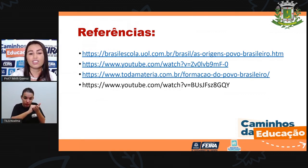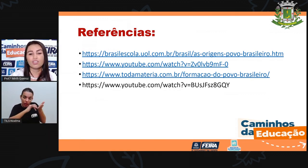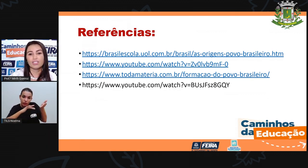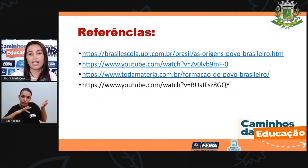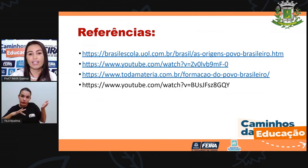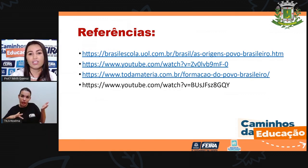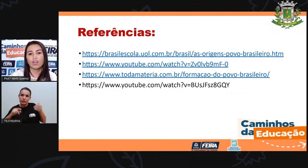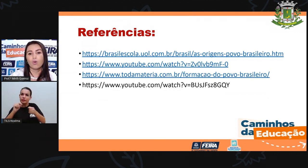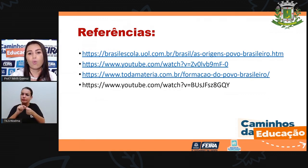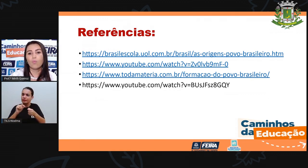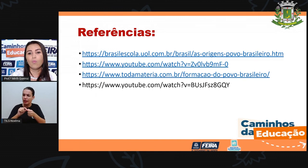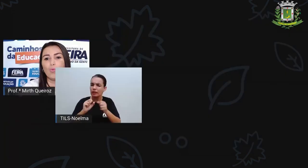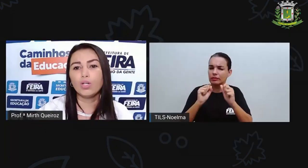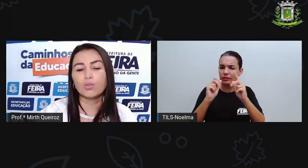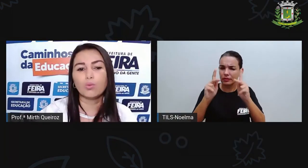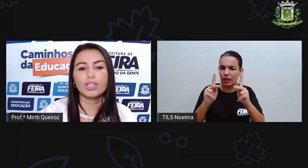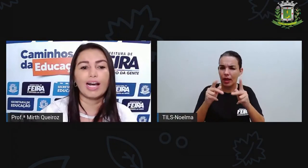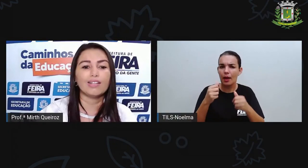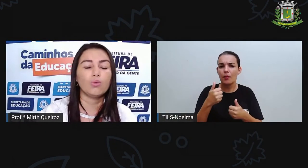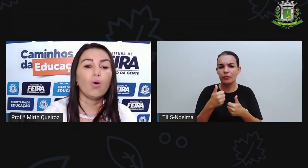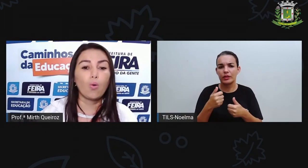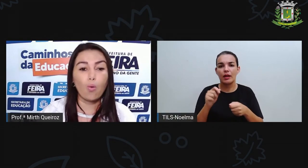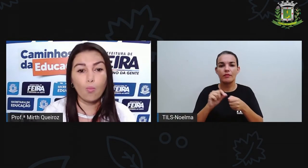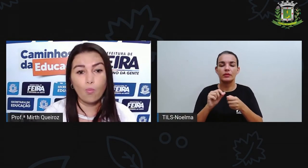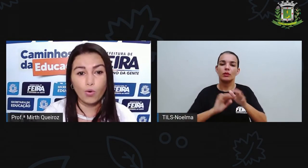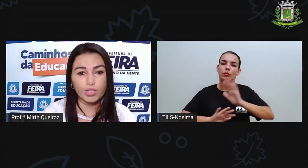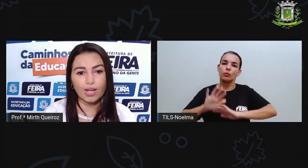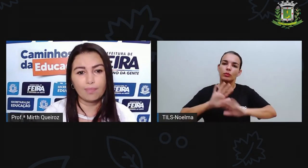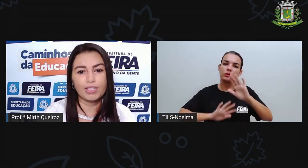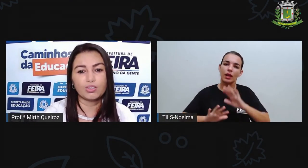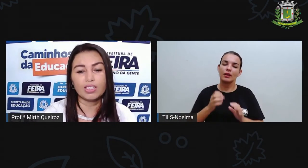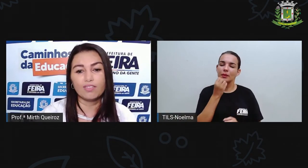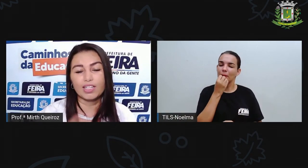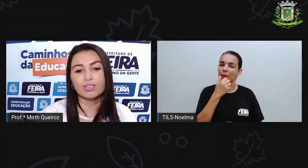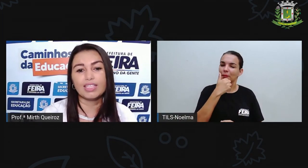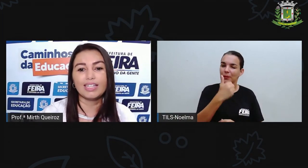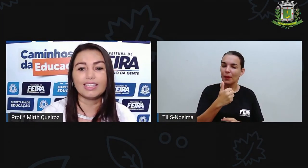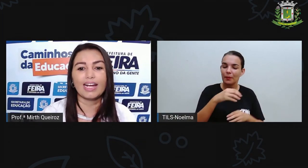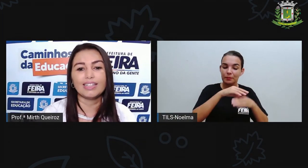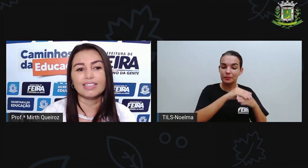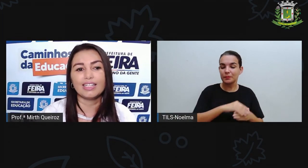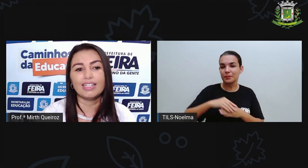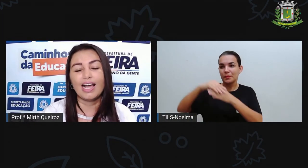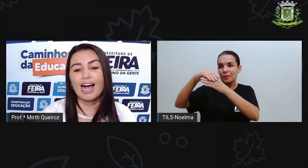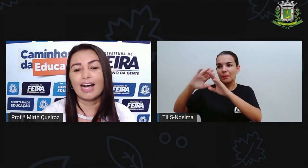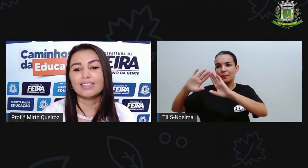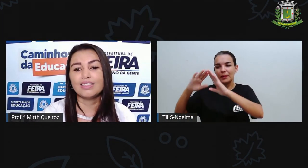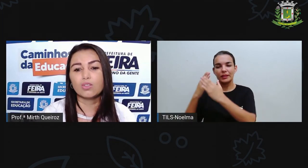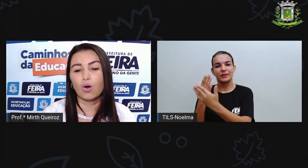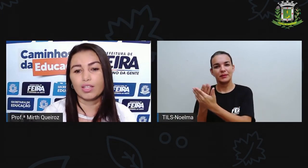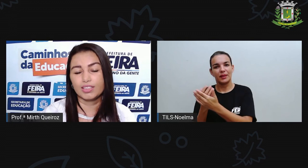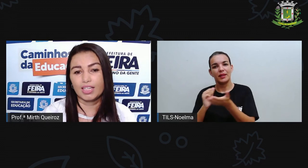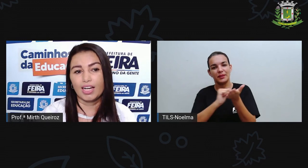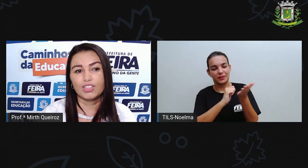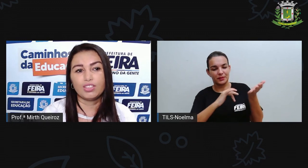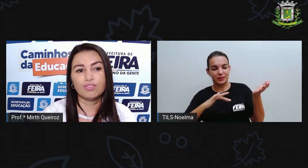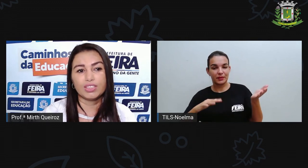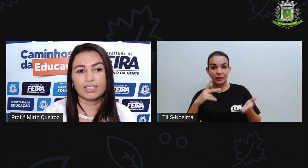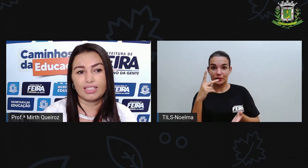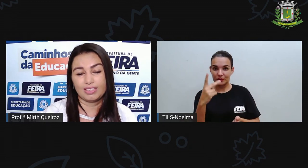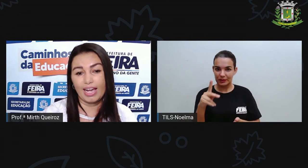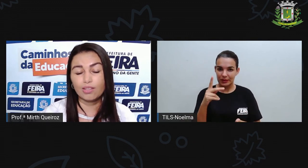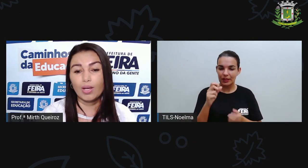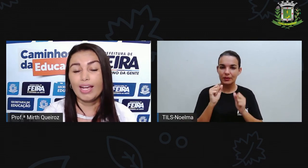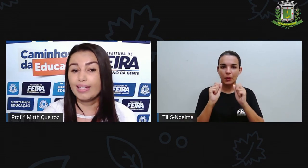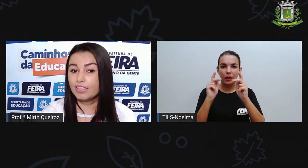realize essa atividade com muito cuidado, com muito capricho, que deverão ser entregues aí às escolas de